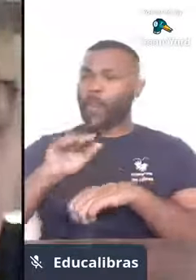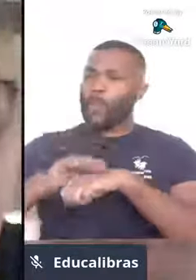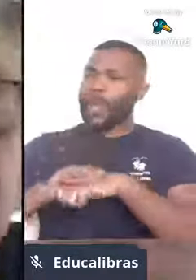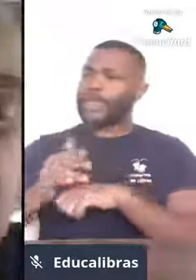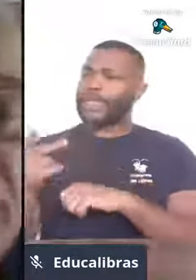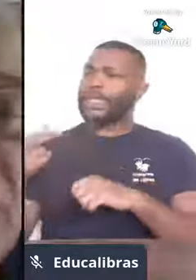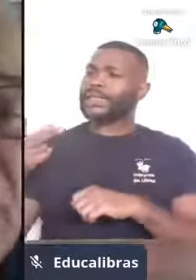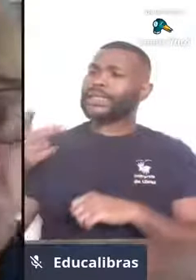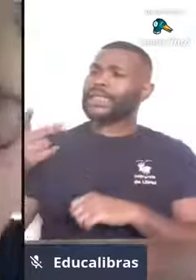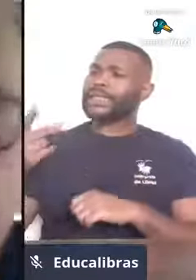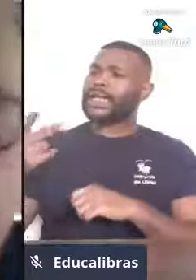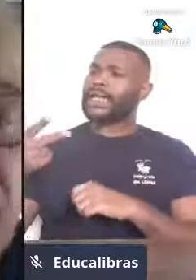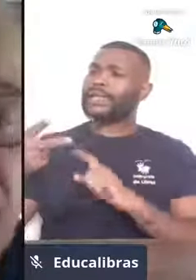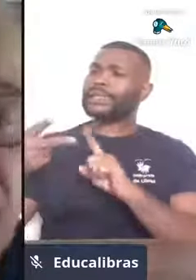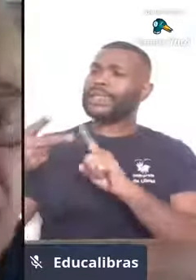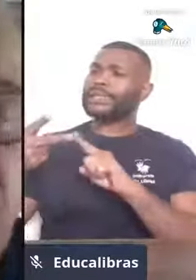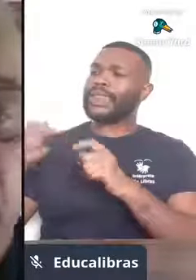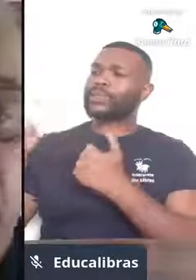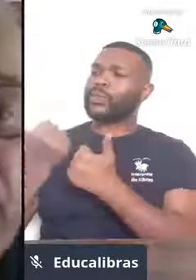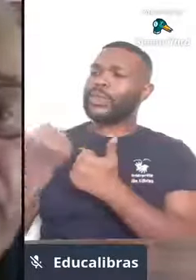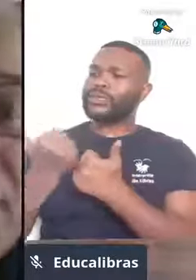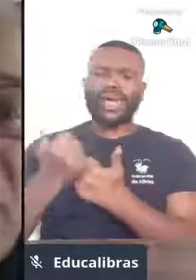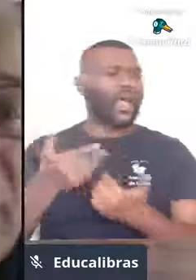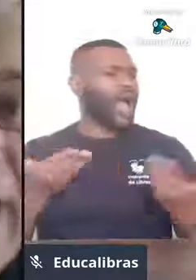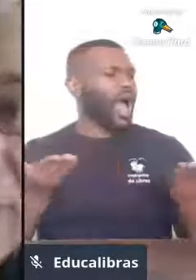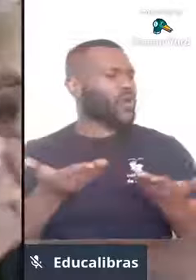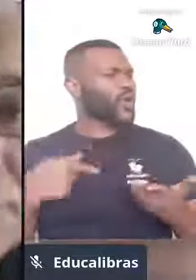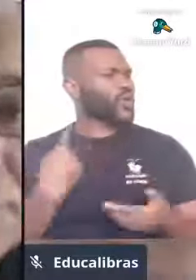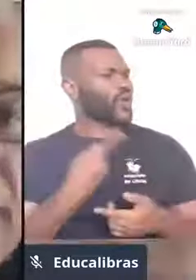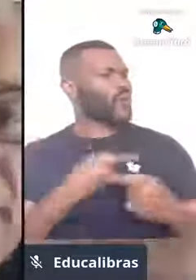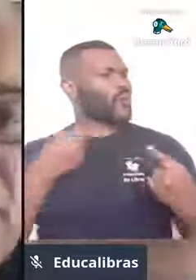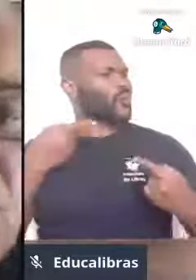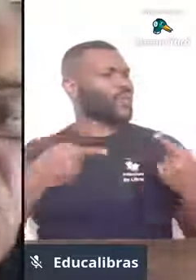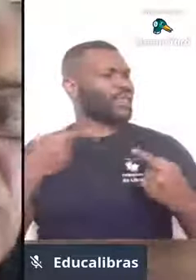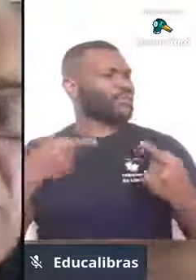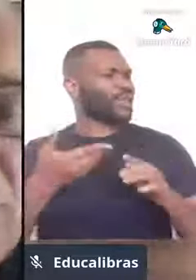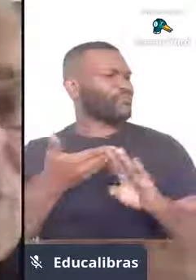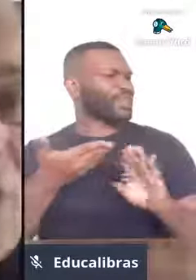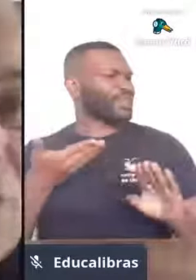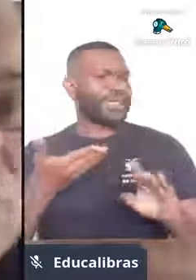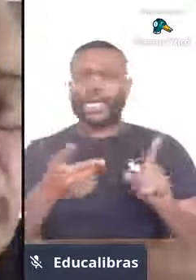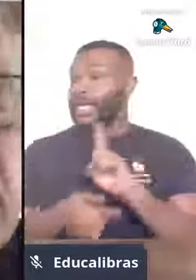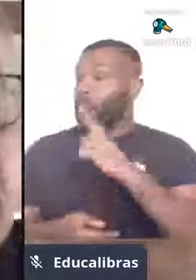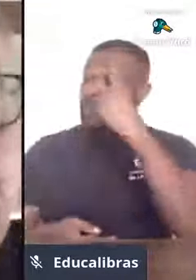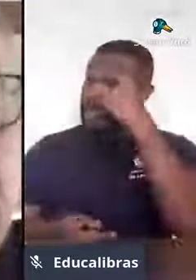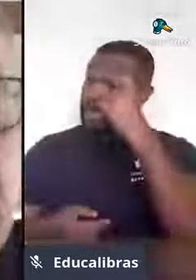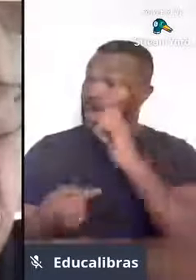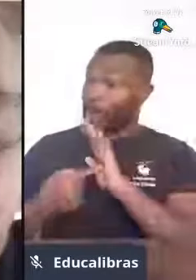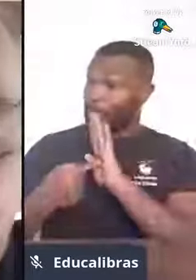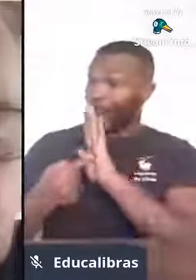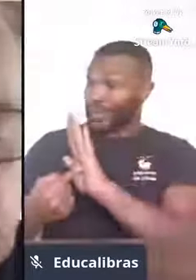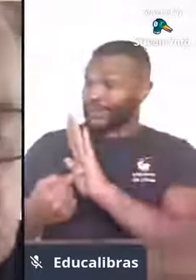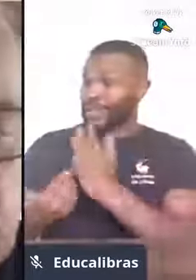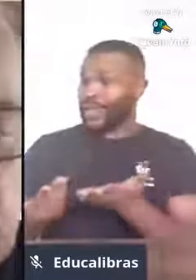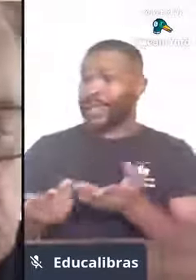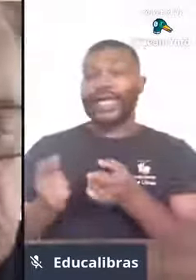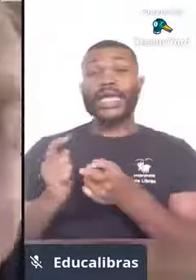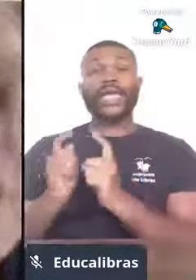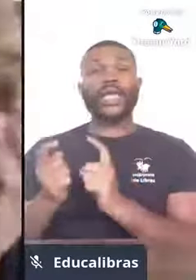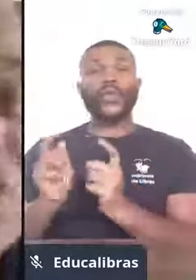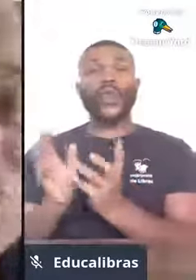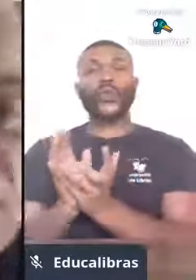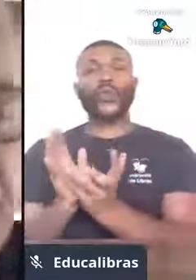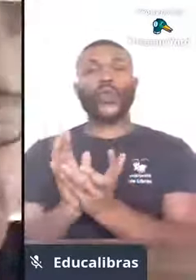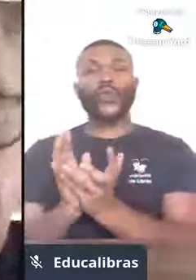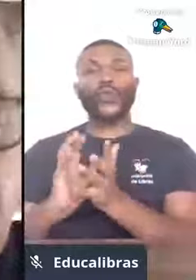fora da política? Eu falei, não, vamos apresentar uma ideia. Na reunião do PSDB ali em